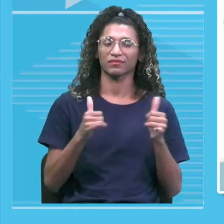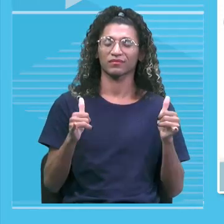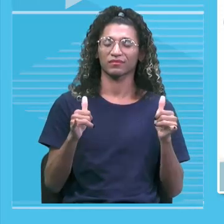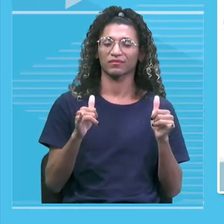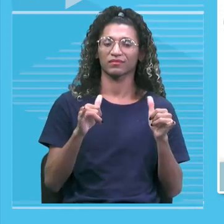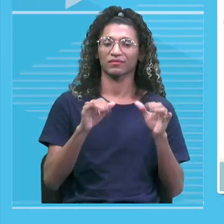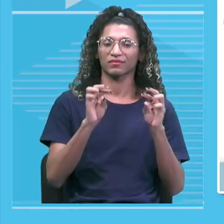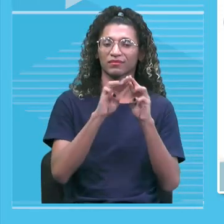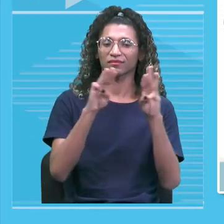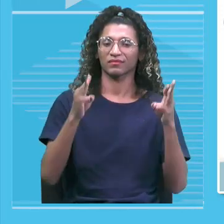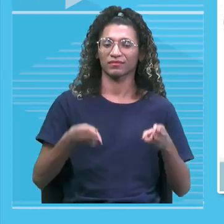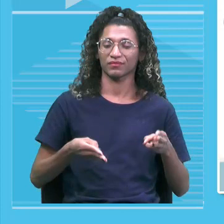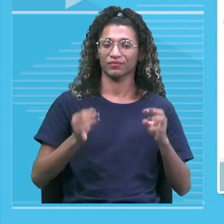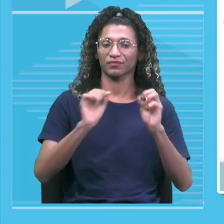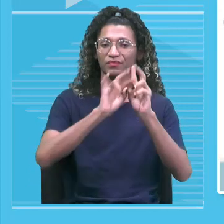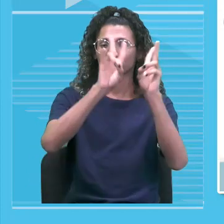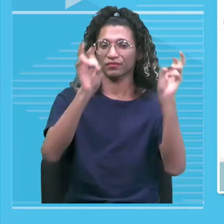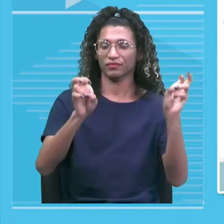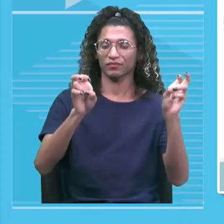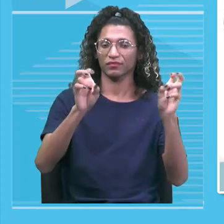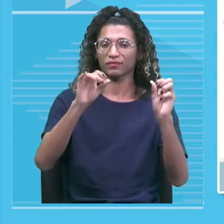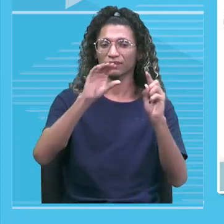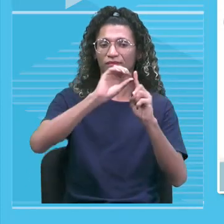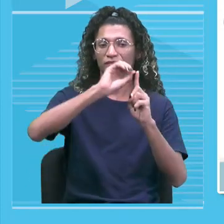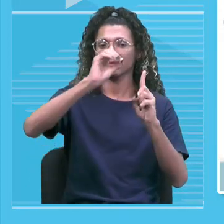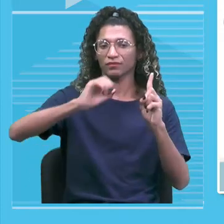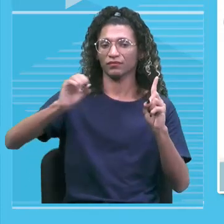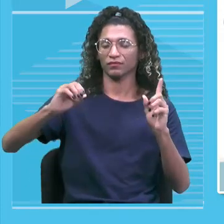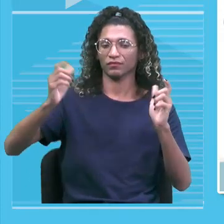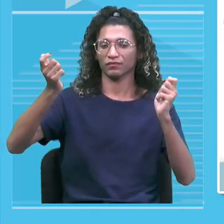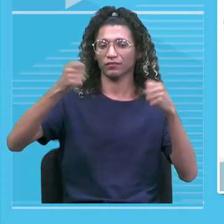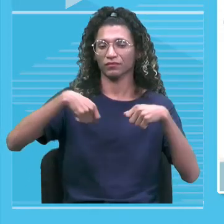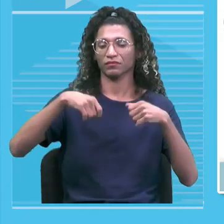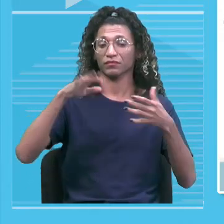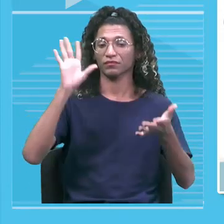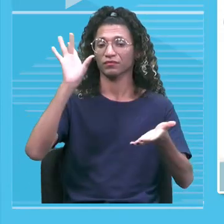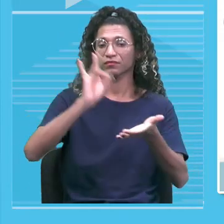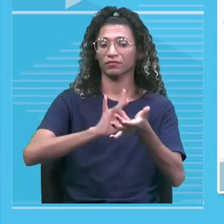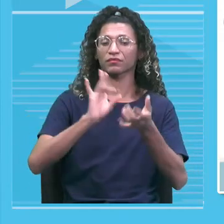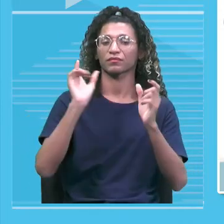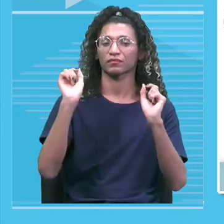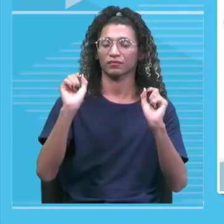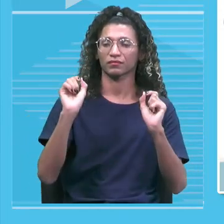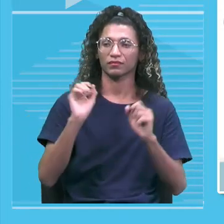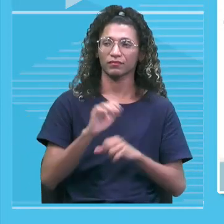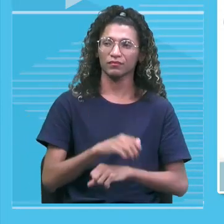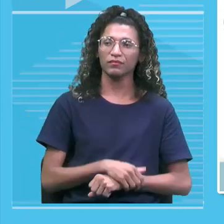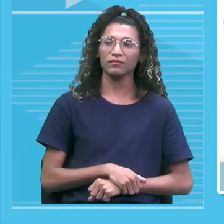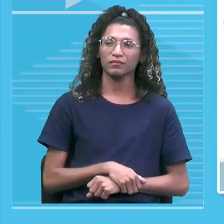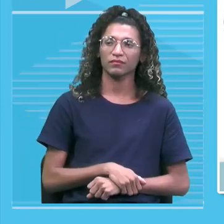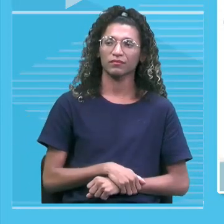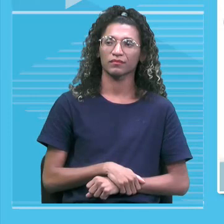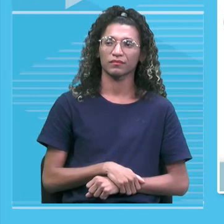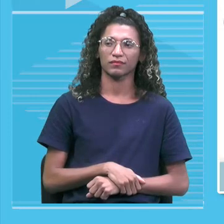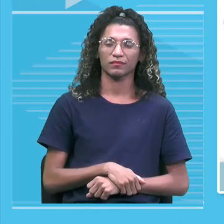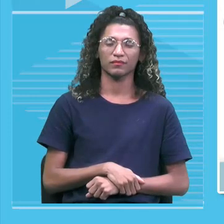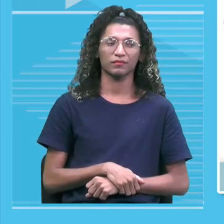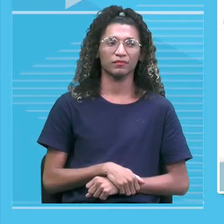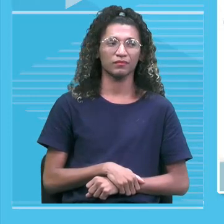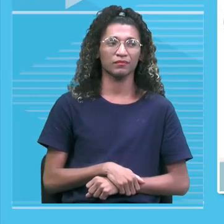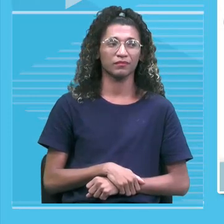sobre ondas podemos afirmar corretamente que Bora lá a energia